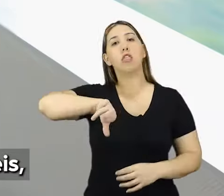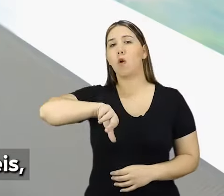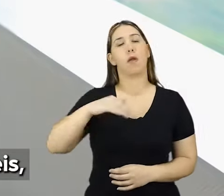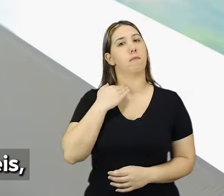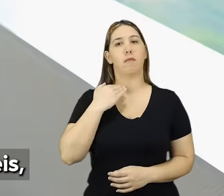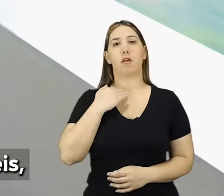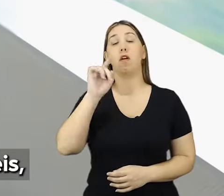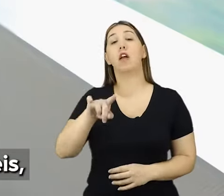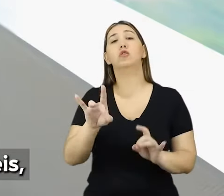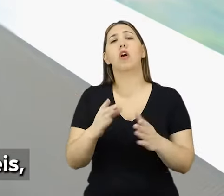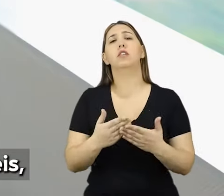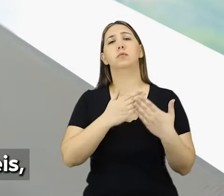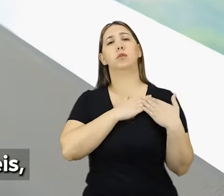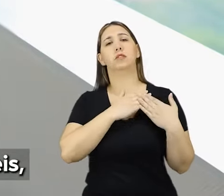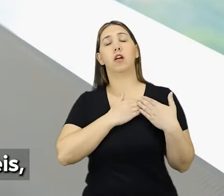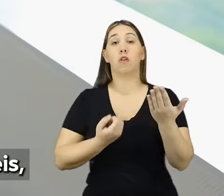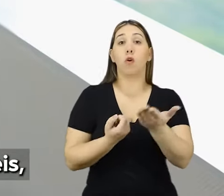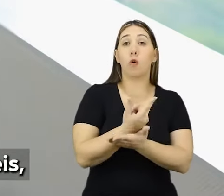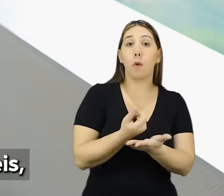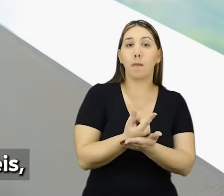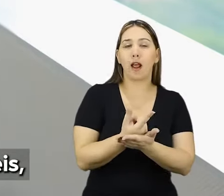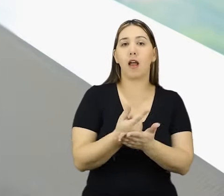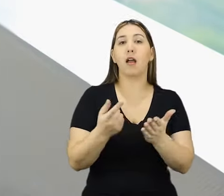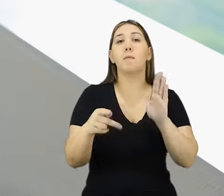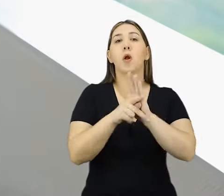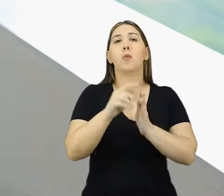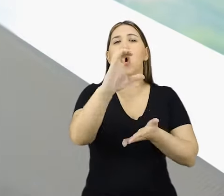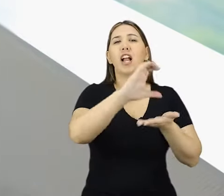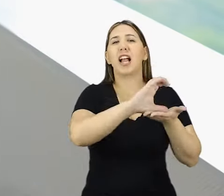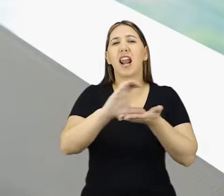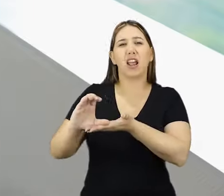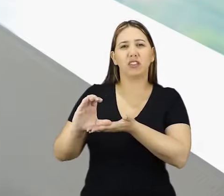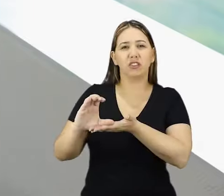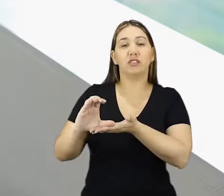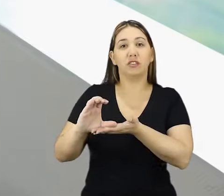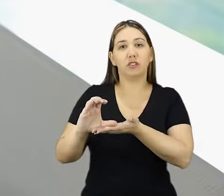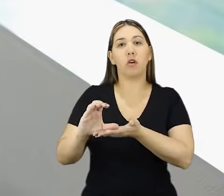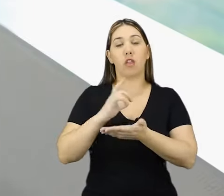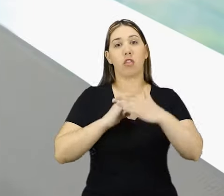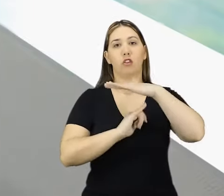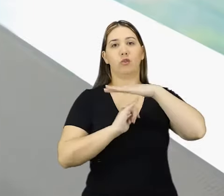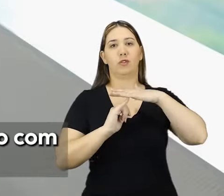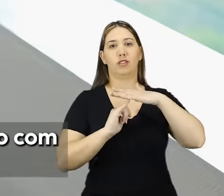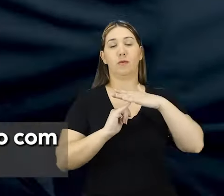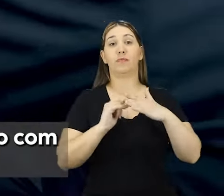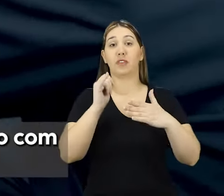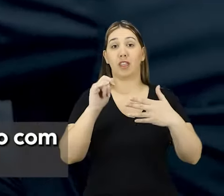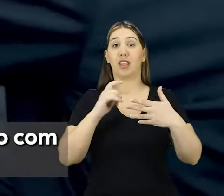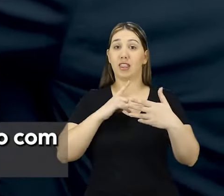é responsável por comprar recebíveis, né, créditos de determinada instituição